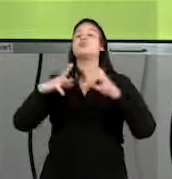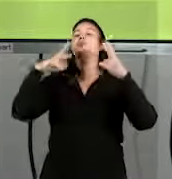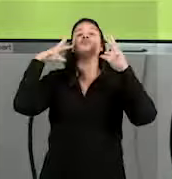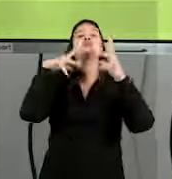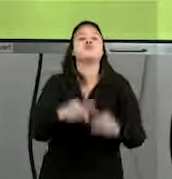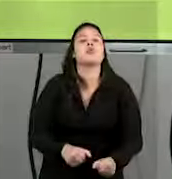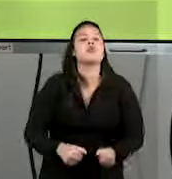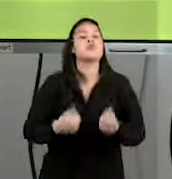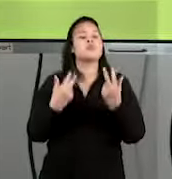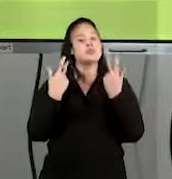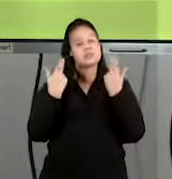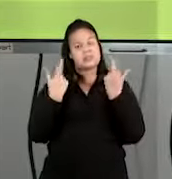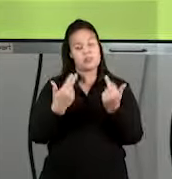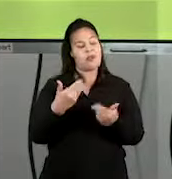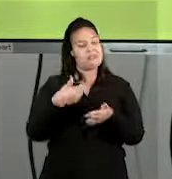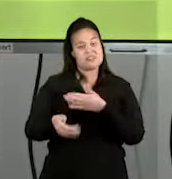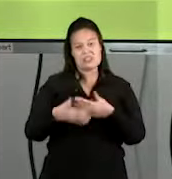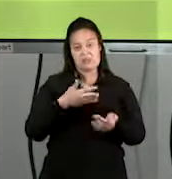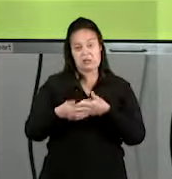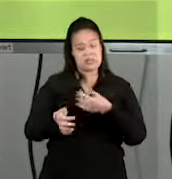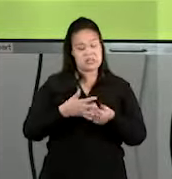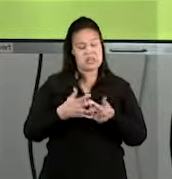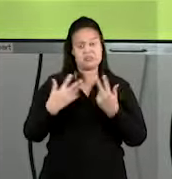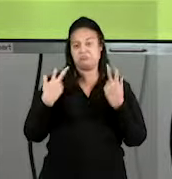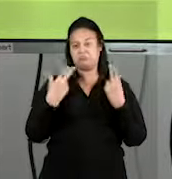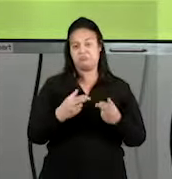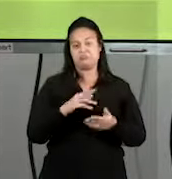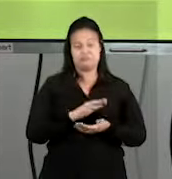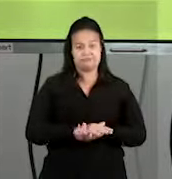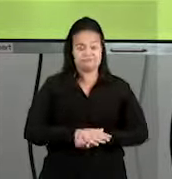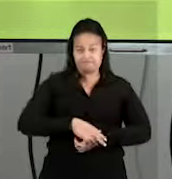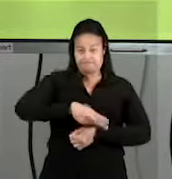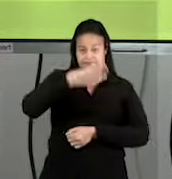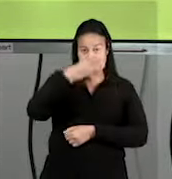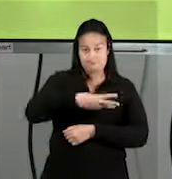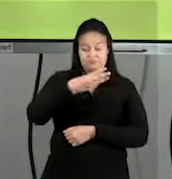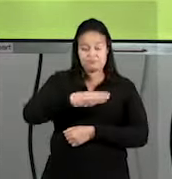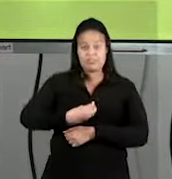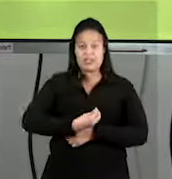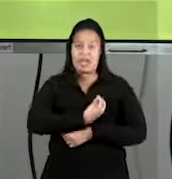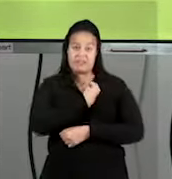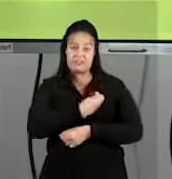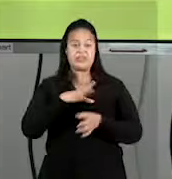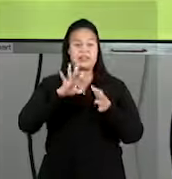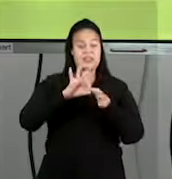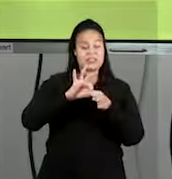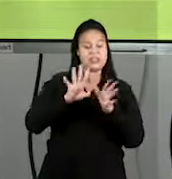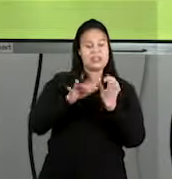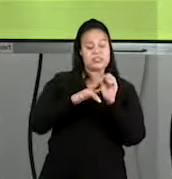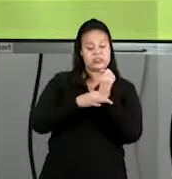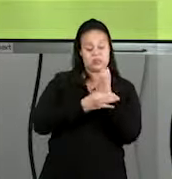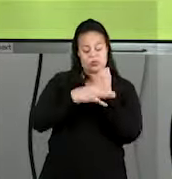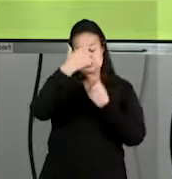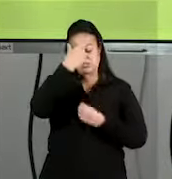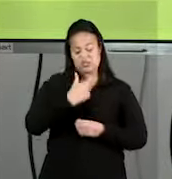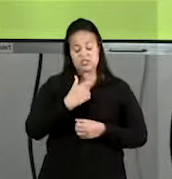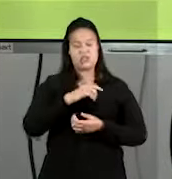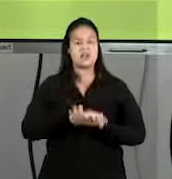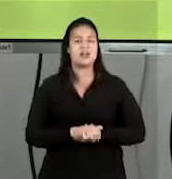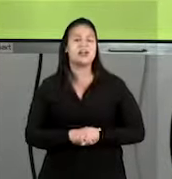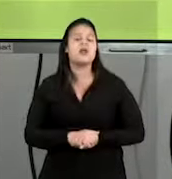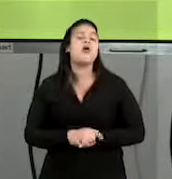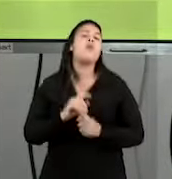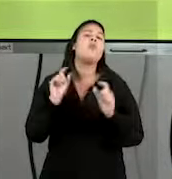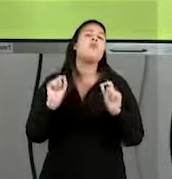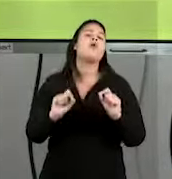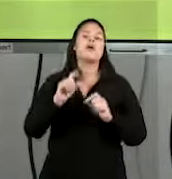iguais, independente de qualquer coisa. Artigo 3º. Vida, liberdade e segurança pessoal. O que é